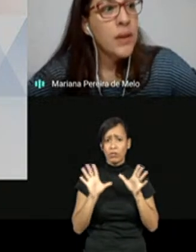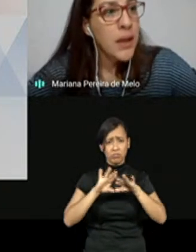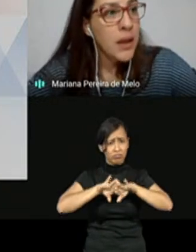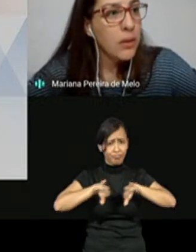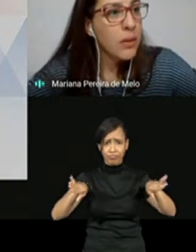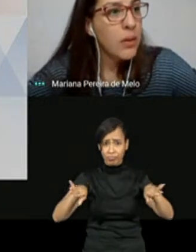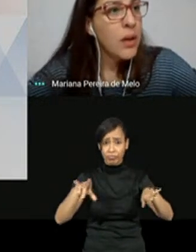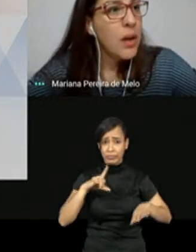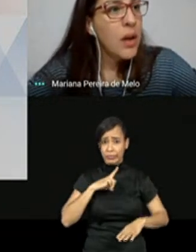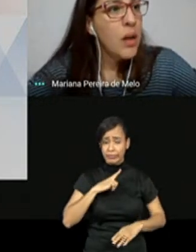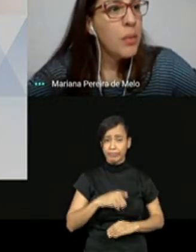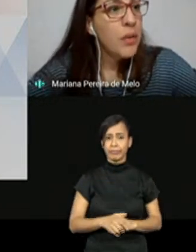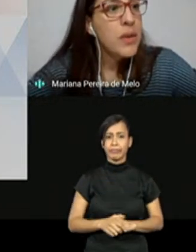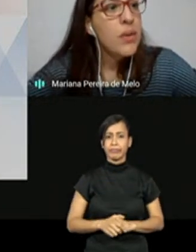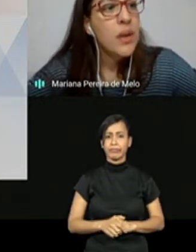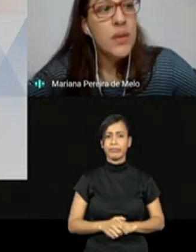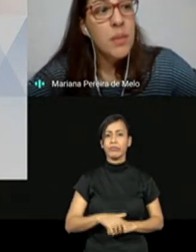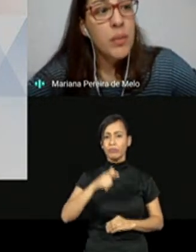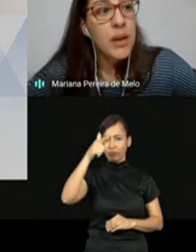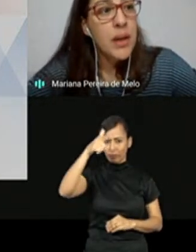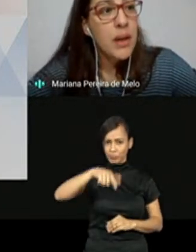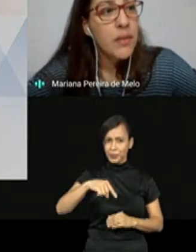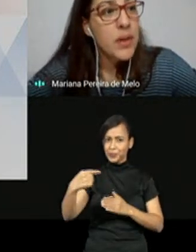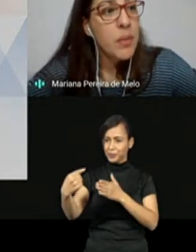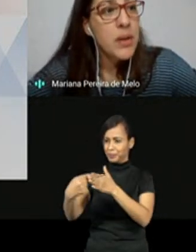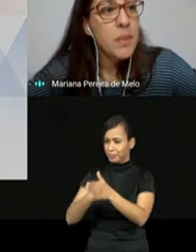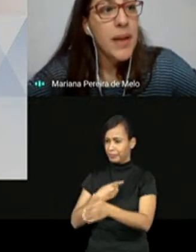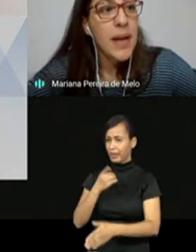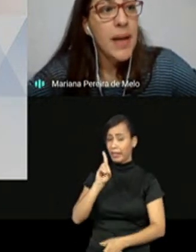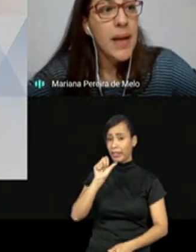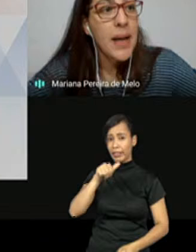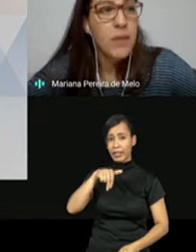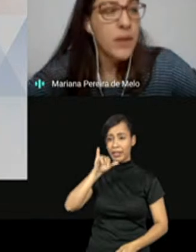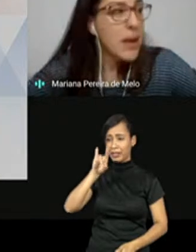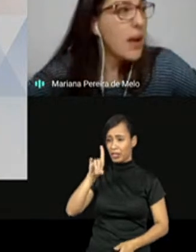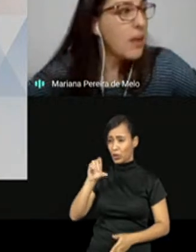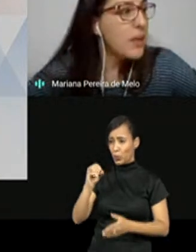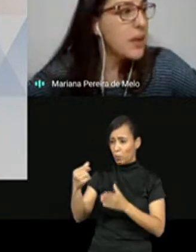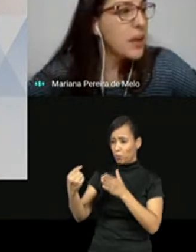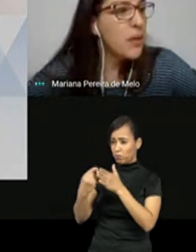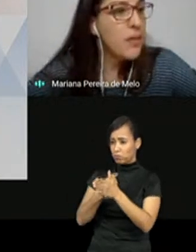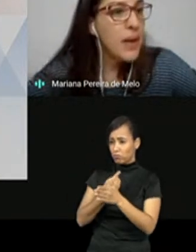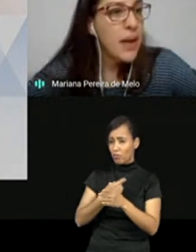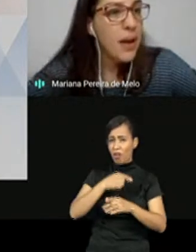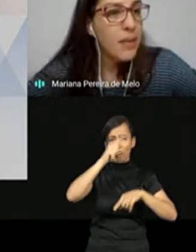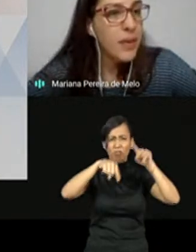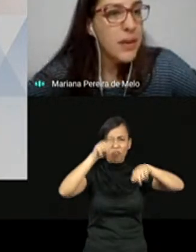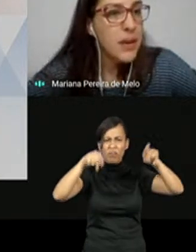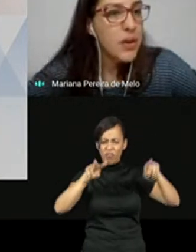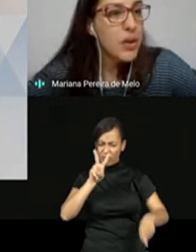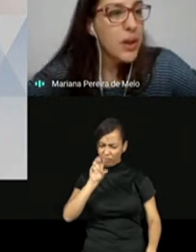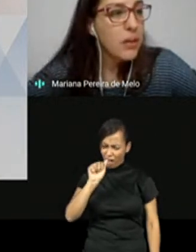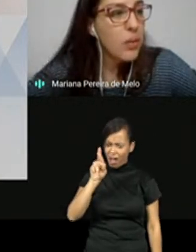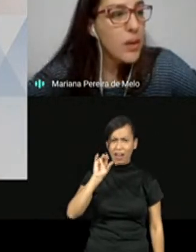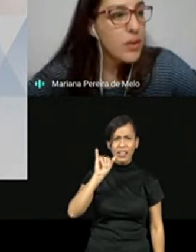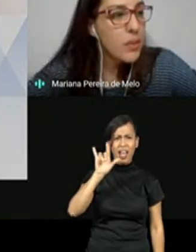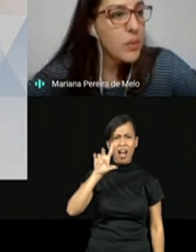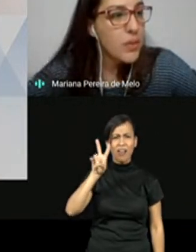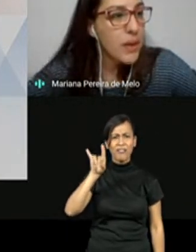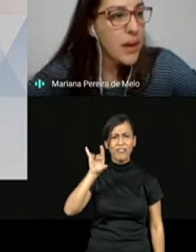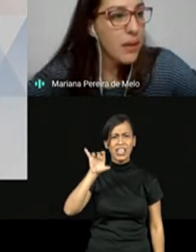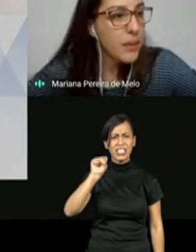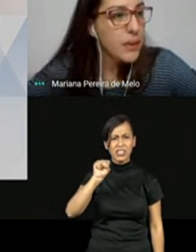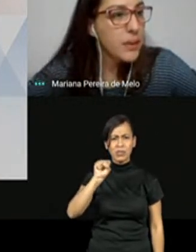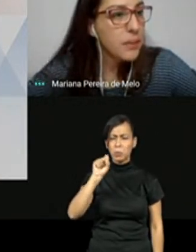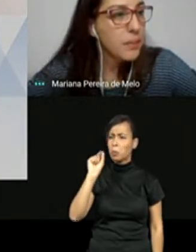Agora o Danilo. Professora, você pode explicar mais sobre variáveis? Então, variáveis, a gente tem dois tipos